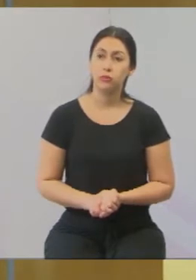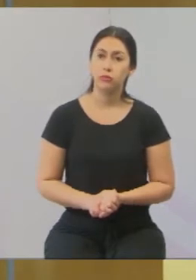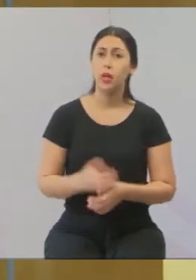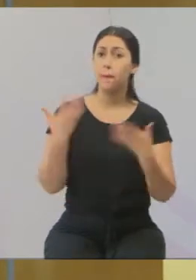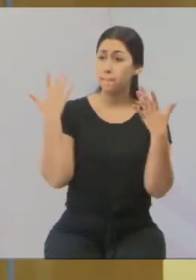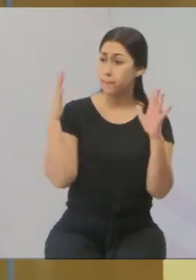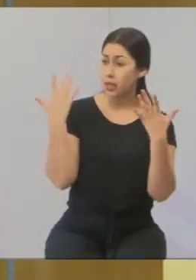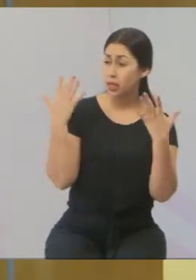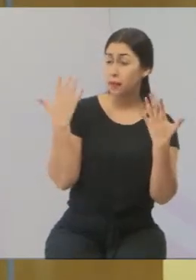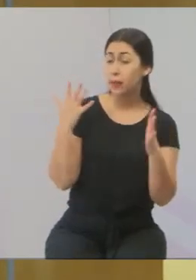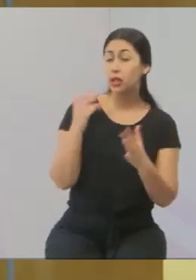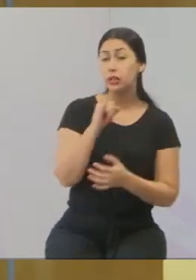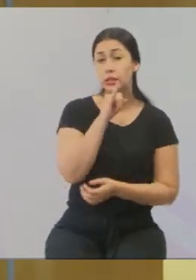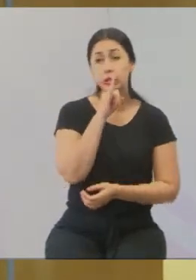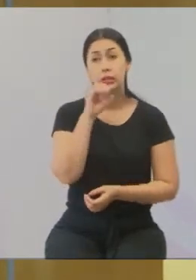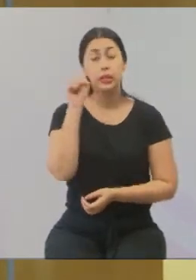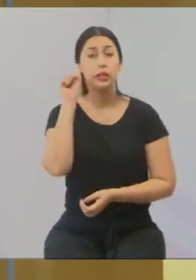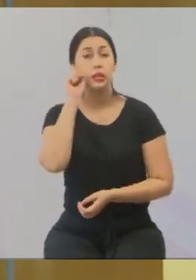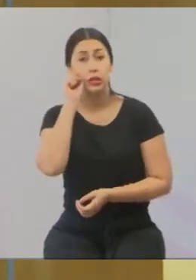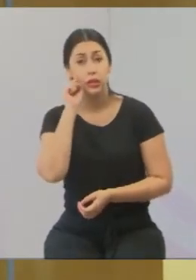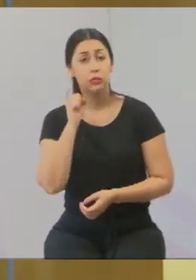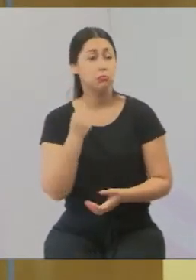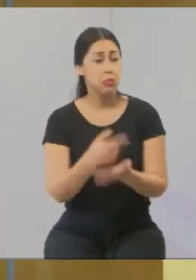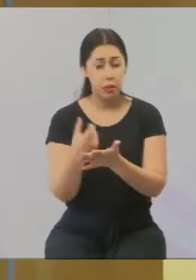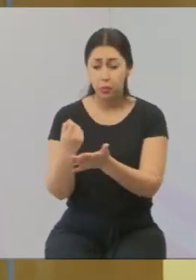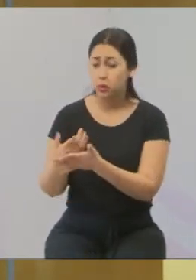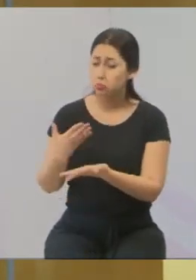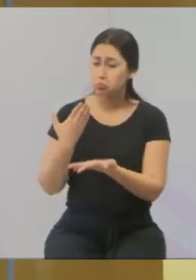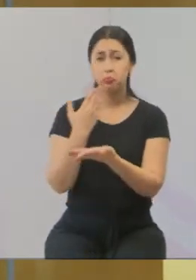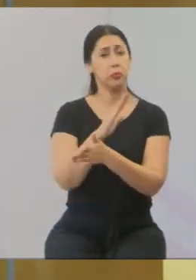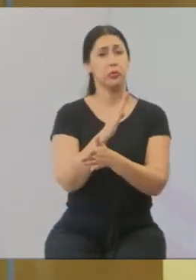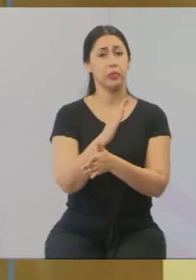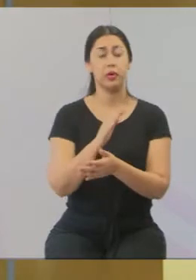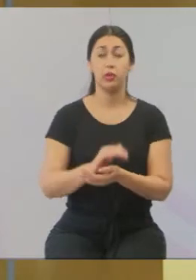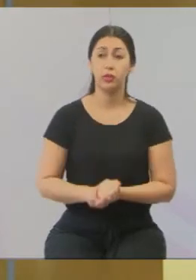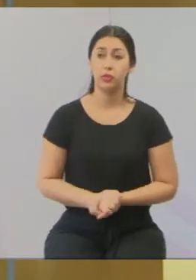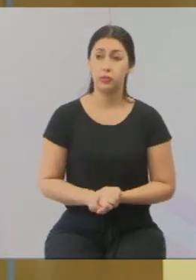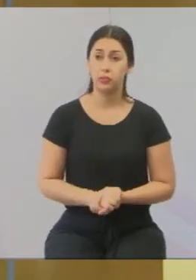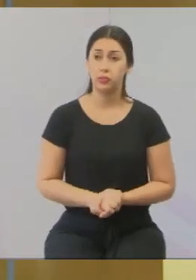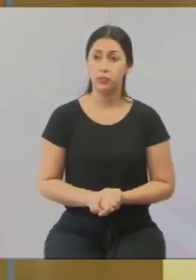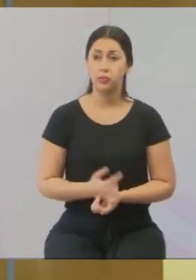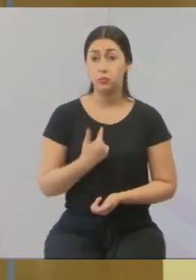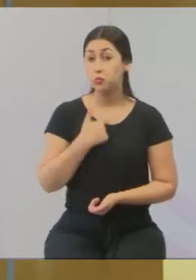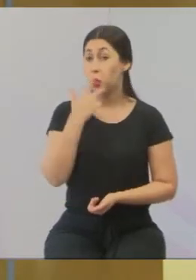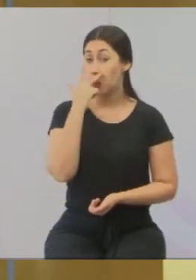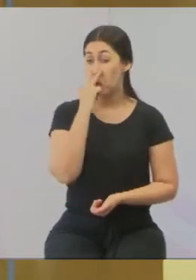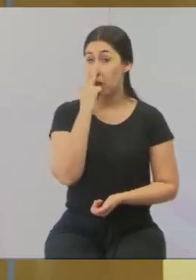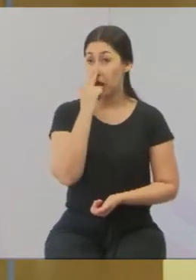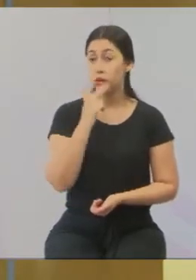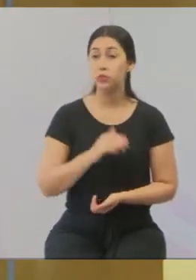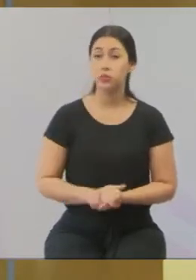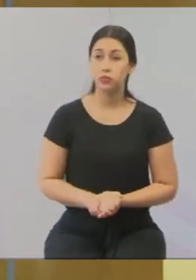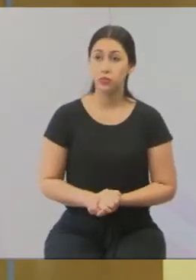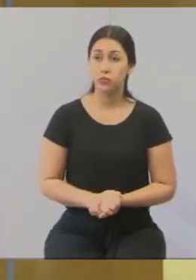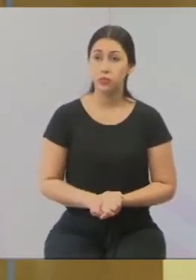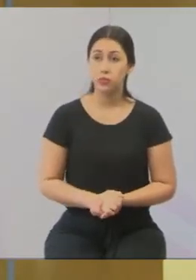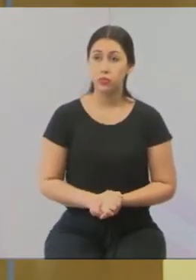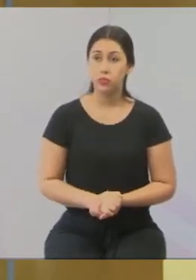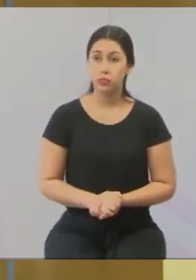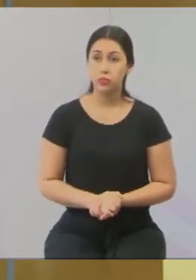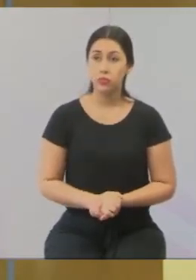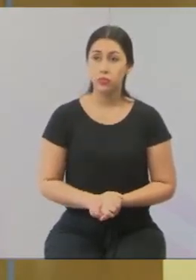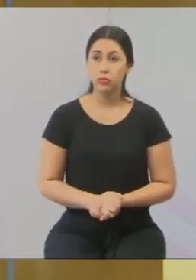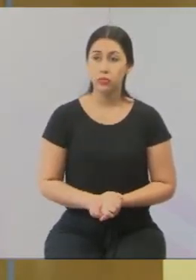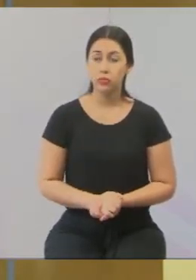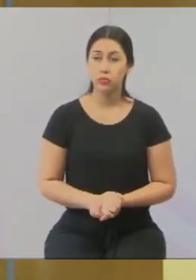parabéns ao prefeito Isaías, que teve suas contas aqui aprovadas, que eu acho que isso, eu digo que não é nenhuma questão